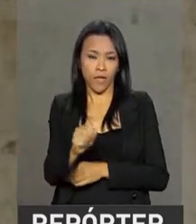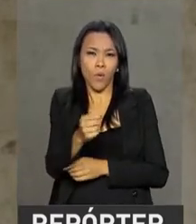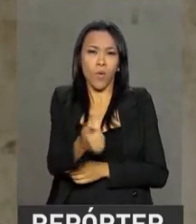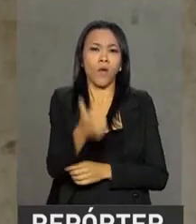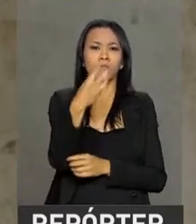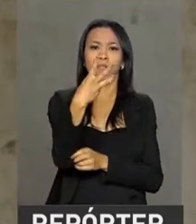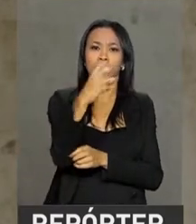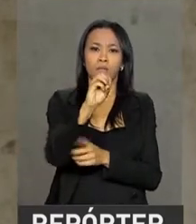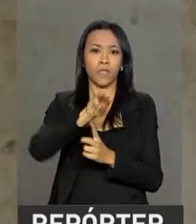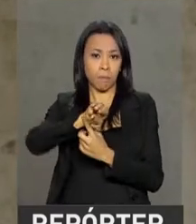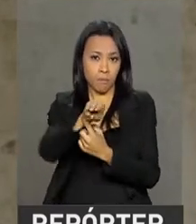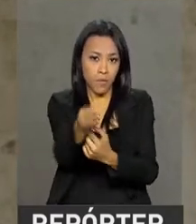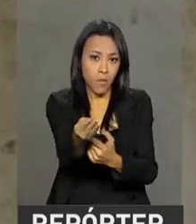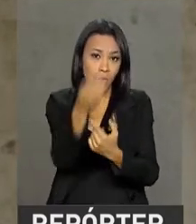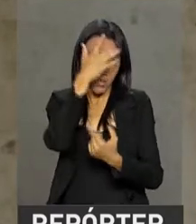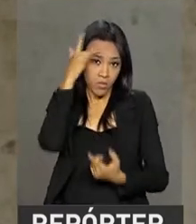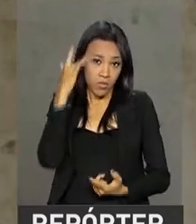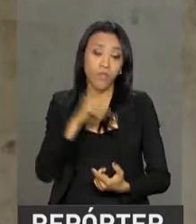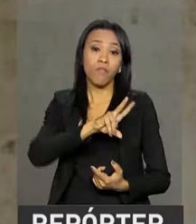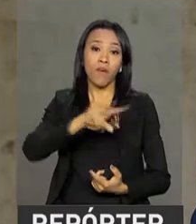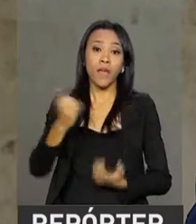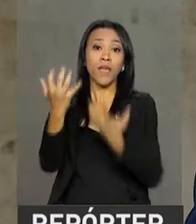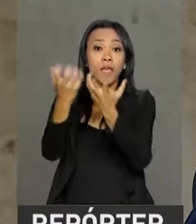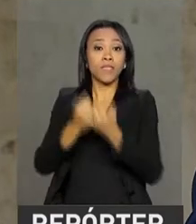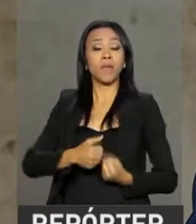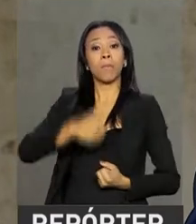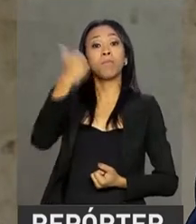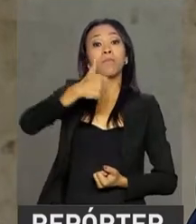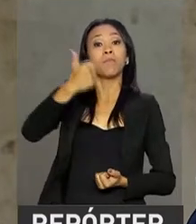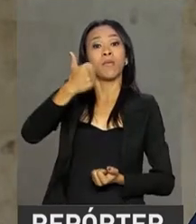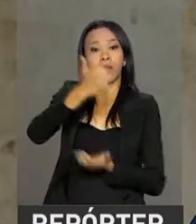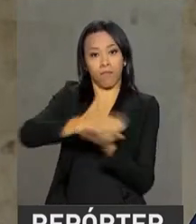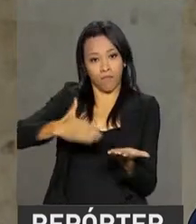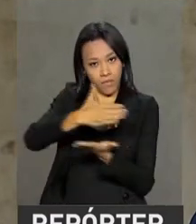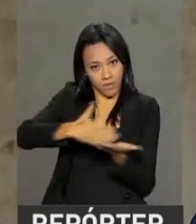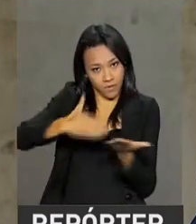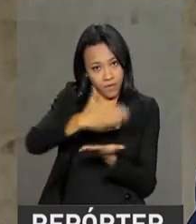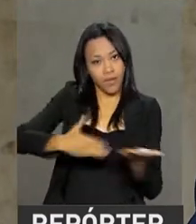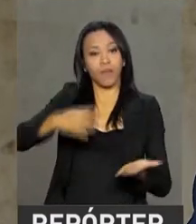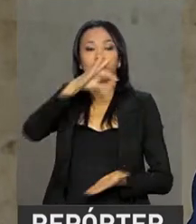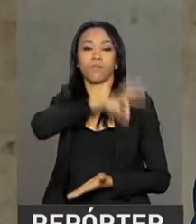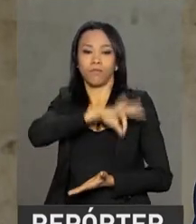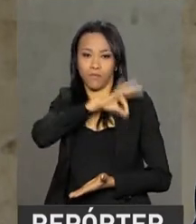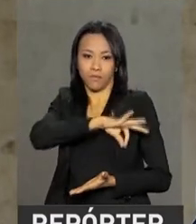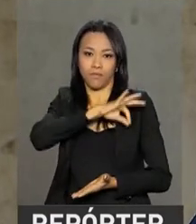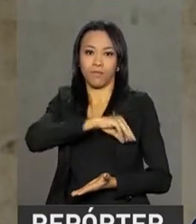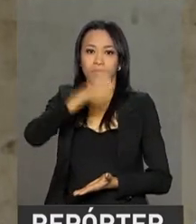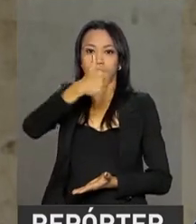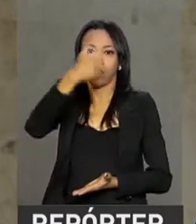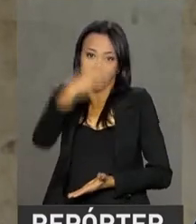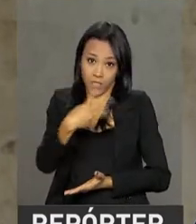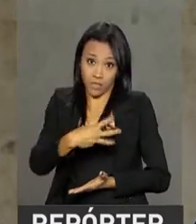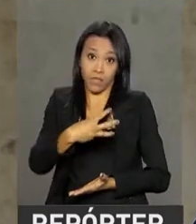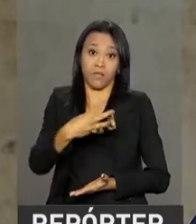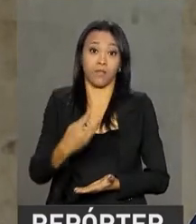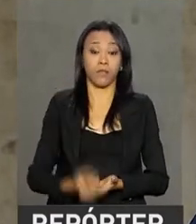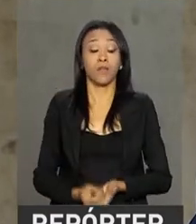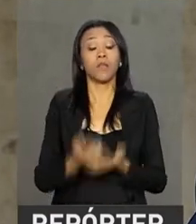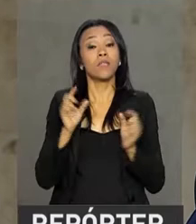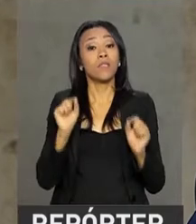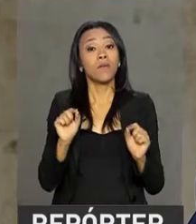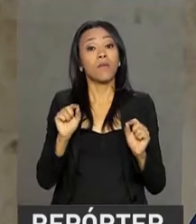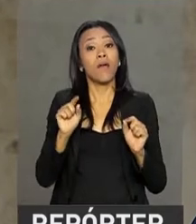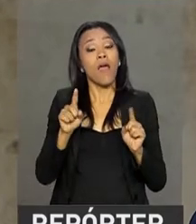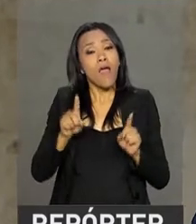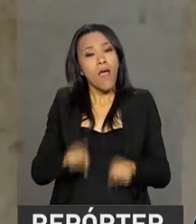vão receber a primeira parcela que corresponde à metade do valor do benefício a expectativa é de uma